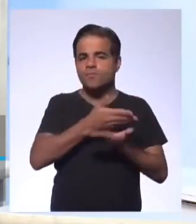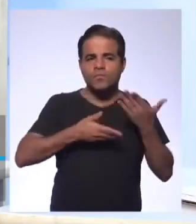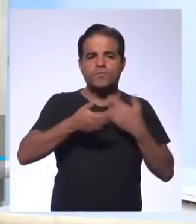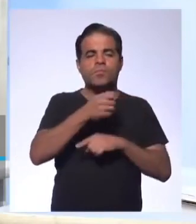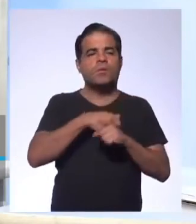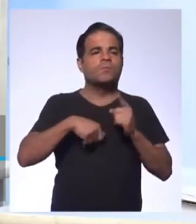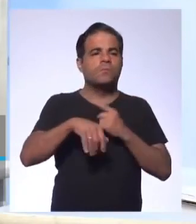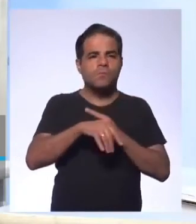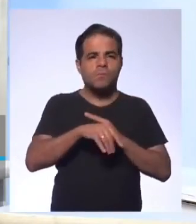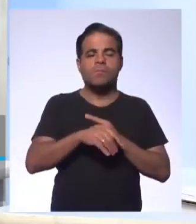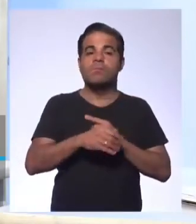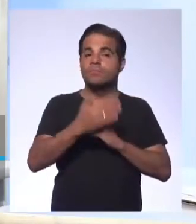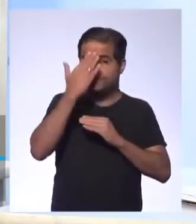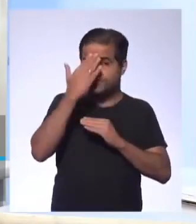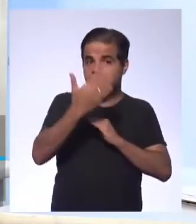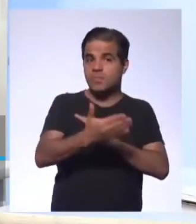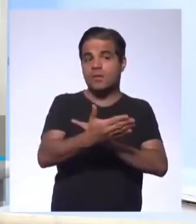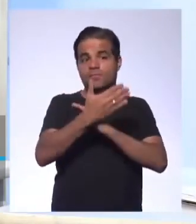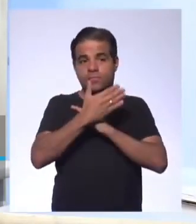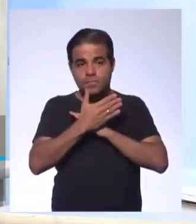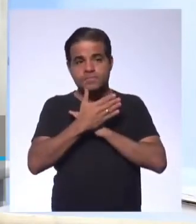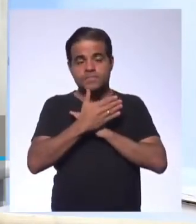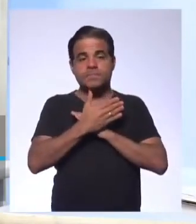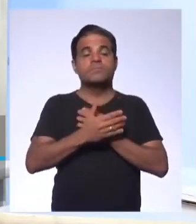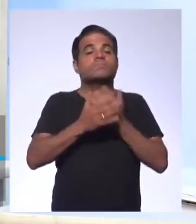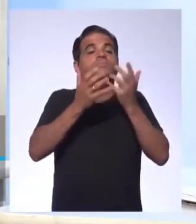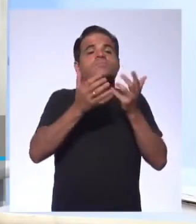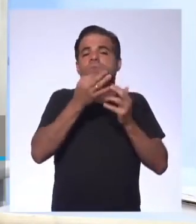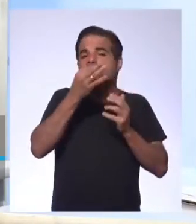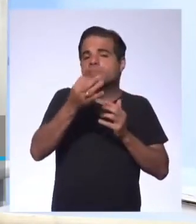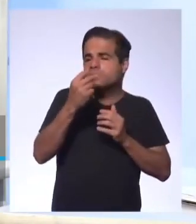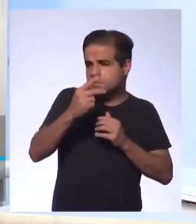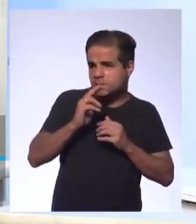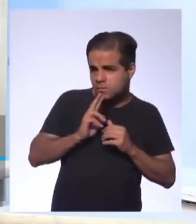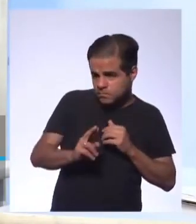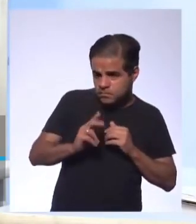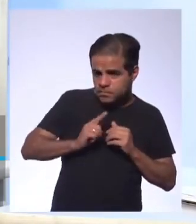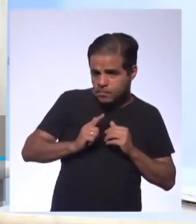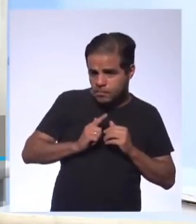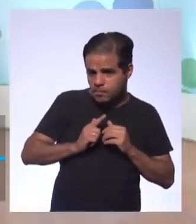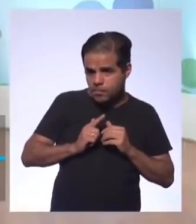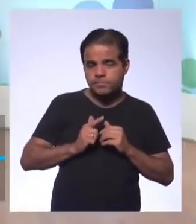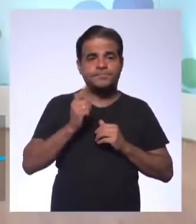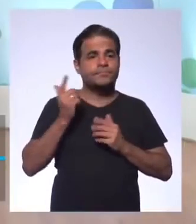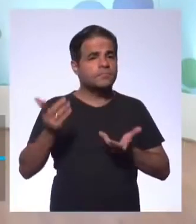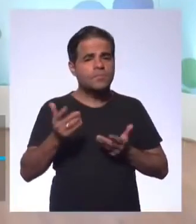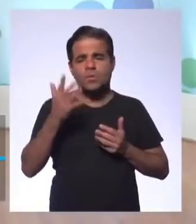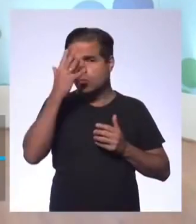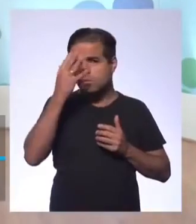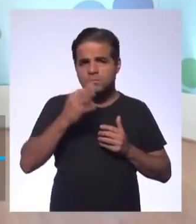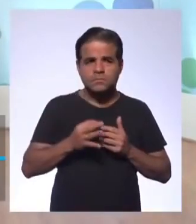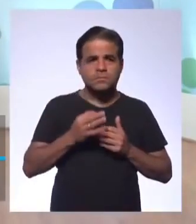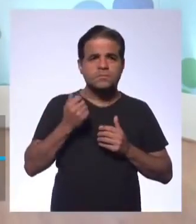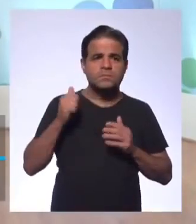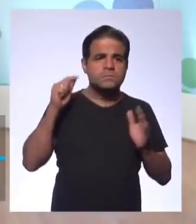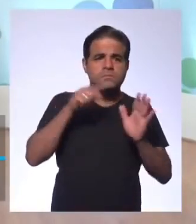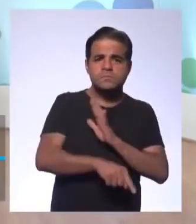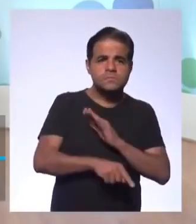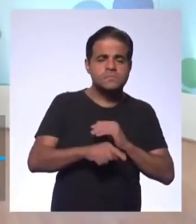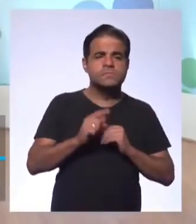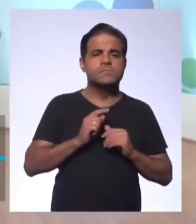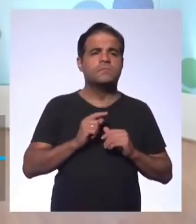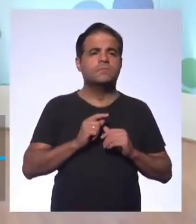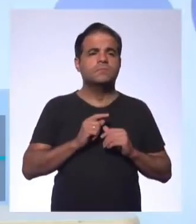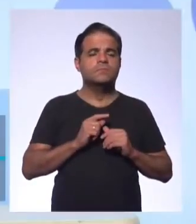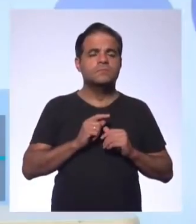mas muito obrigada pela contribuição. E o que você acha, Nicole? Você tem alguma resposta? Sim, ou você não entendeu muito a pergunta? Eu tenho